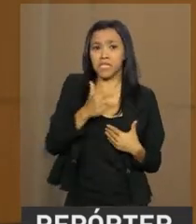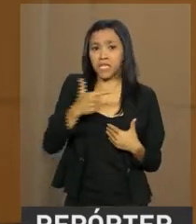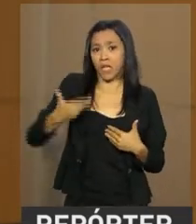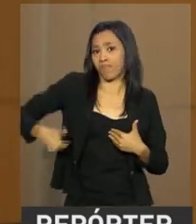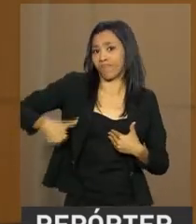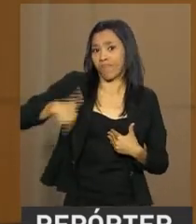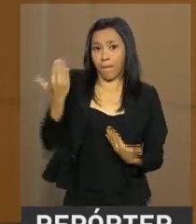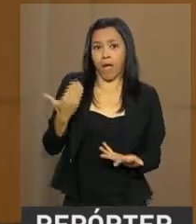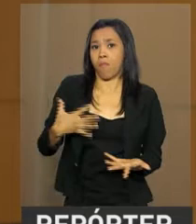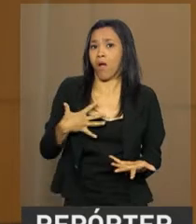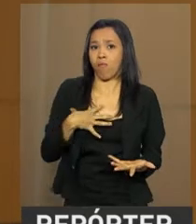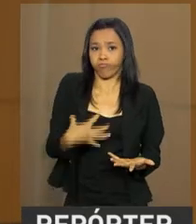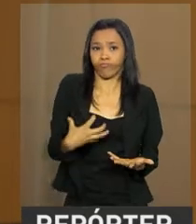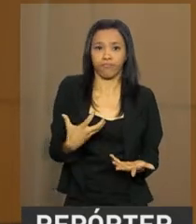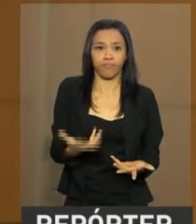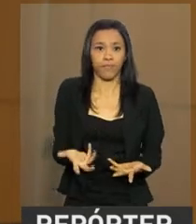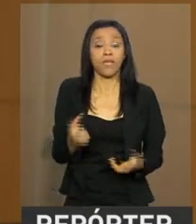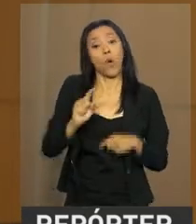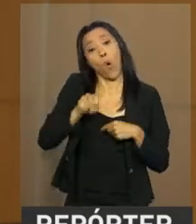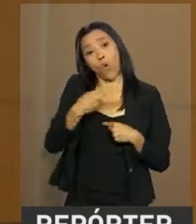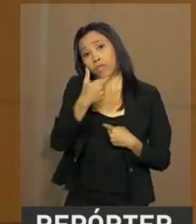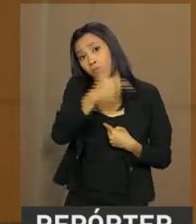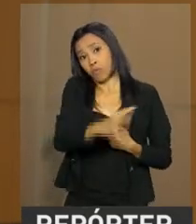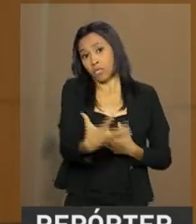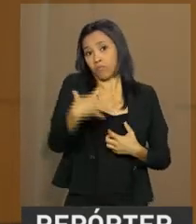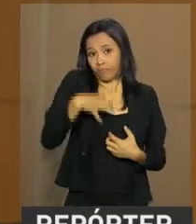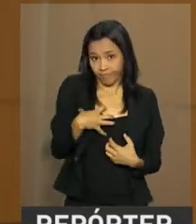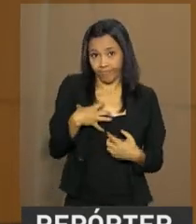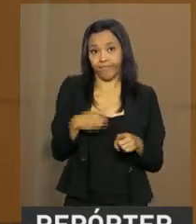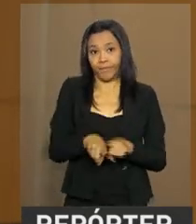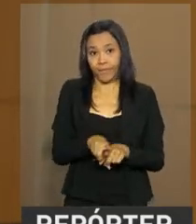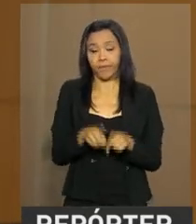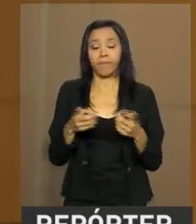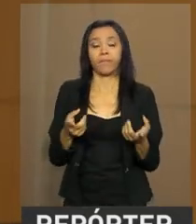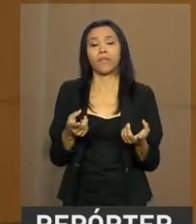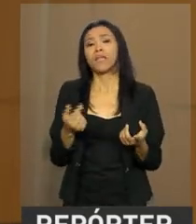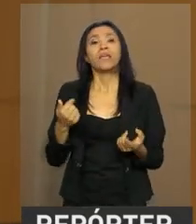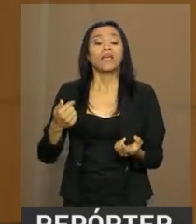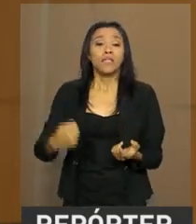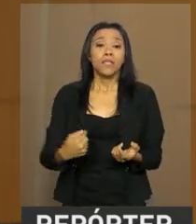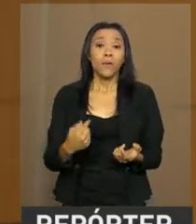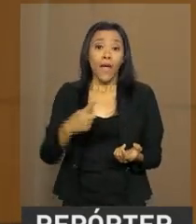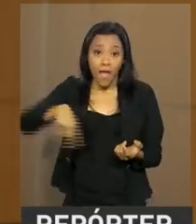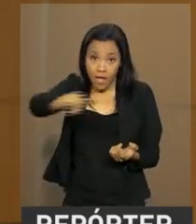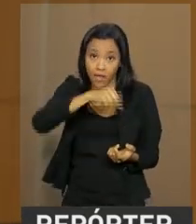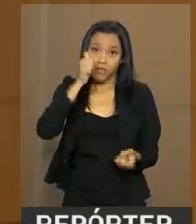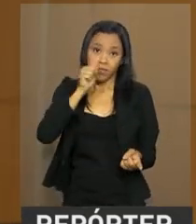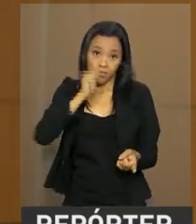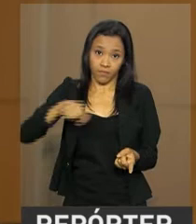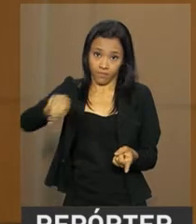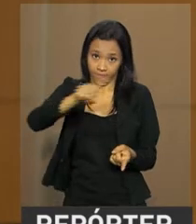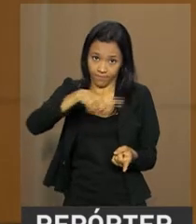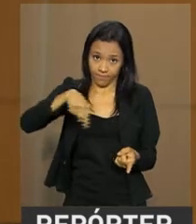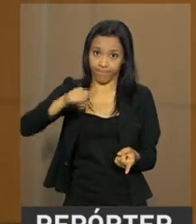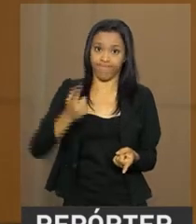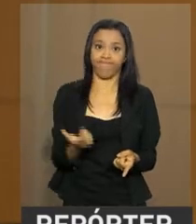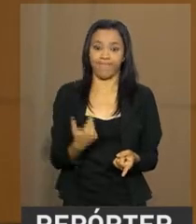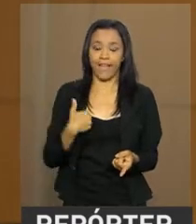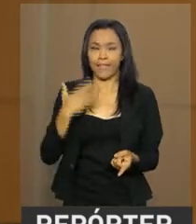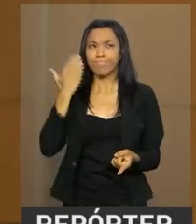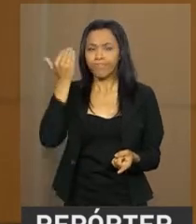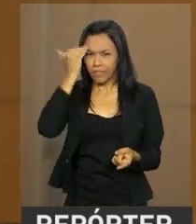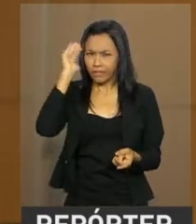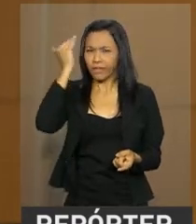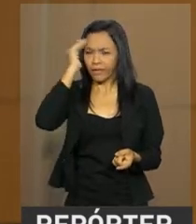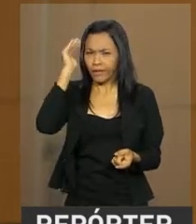né? Ou mesmo após a prótese de mama. Com isso, essas pacientes, elas entendem